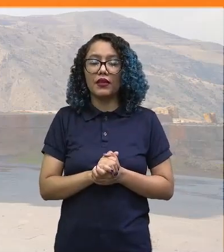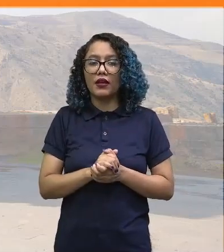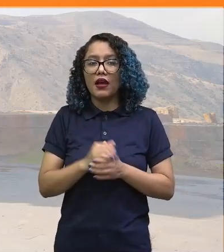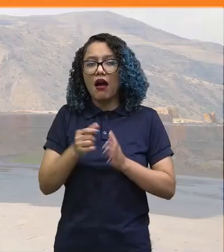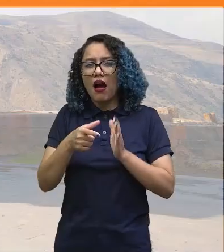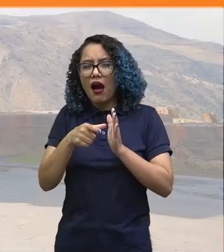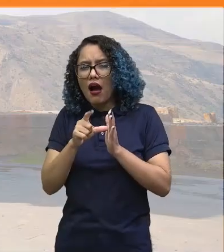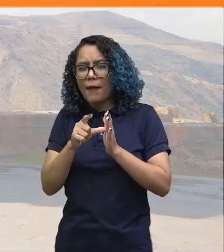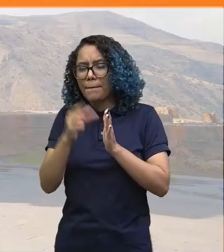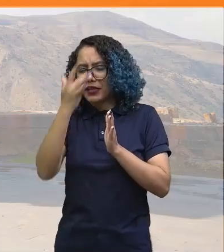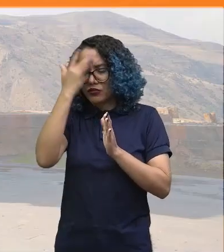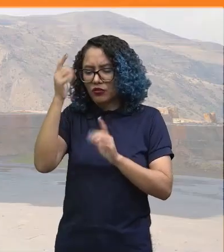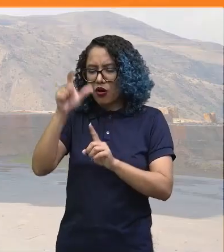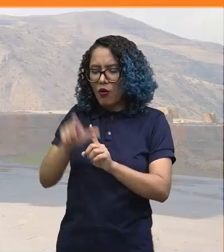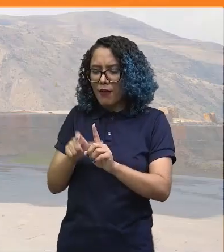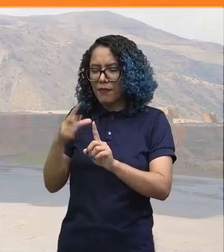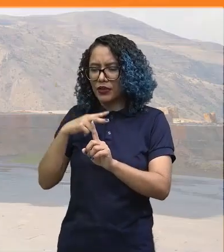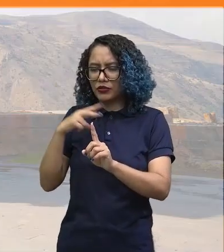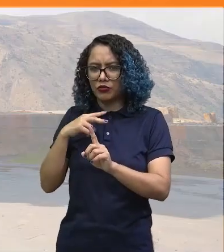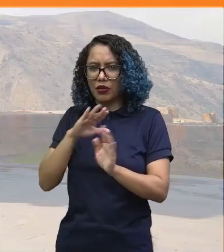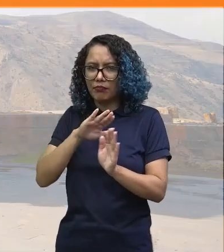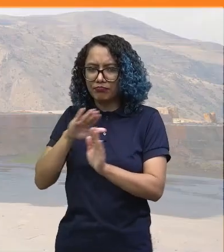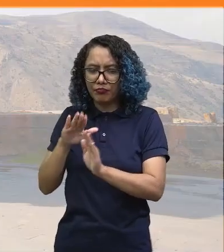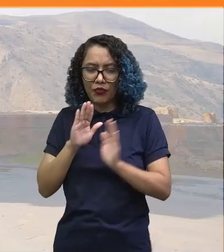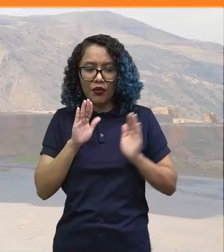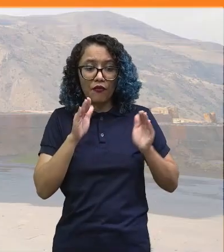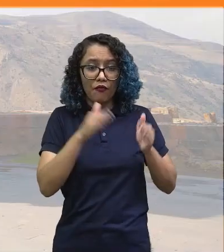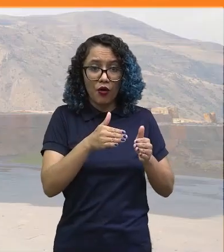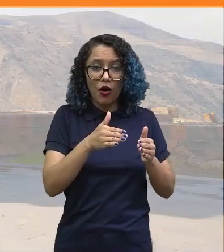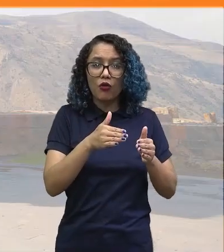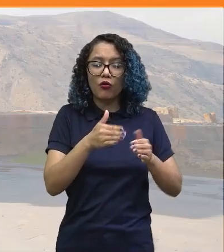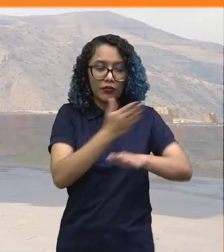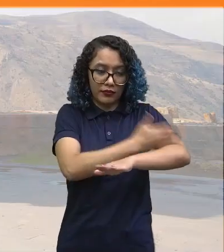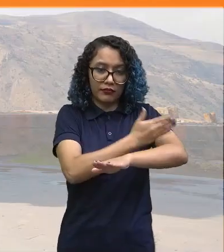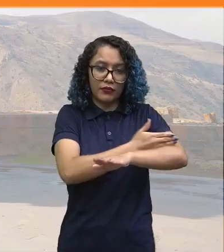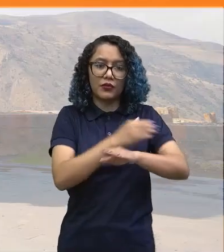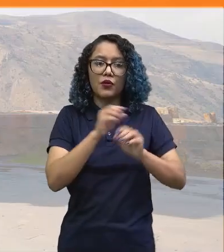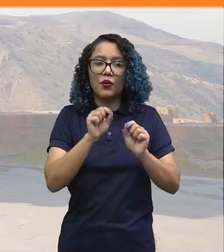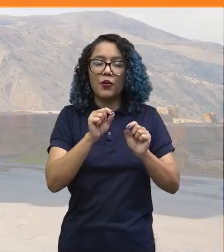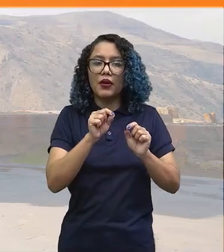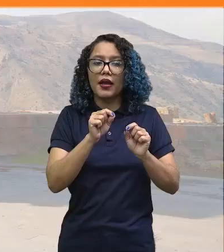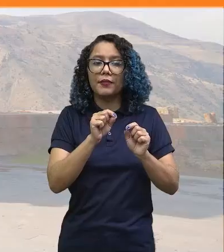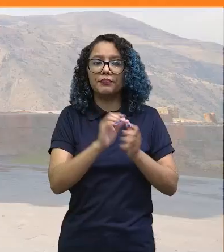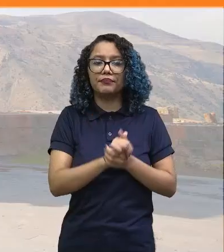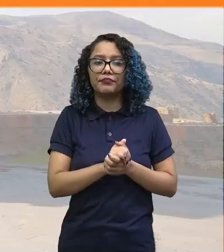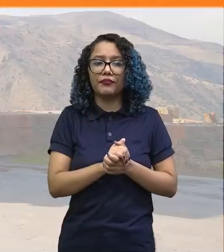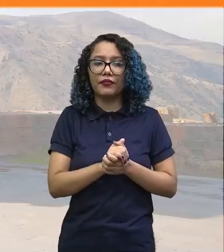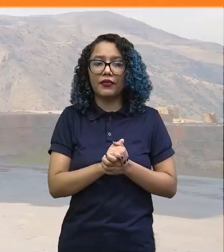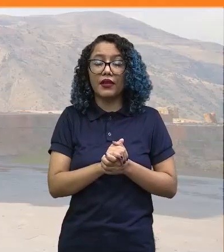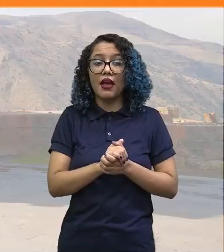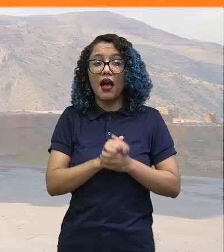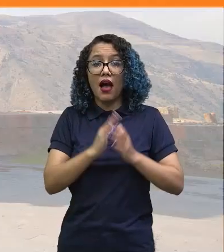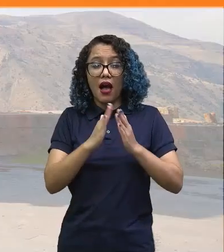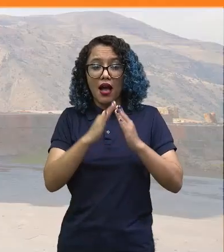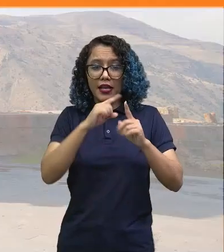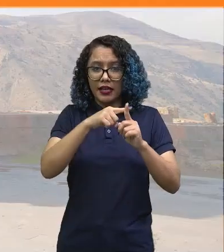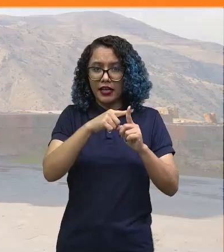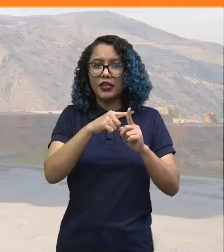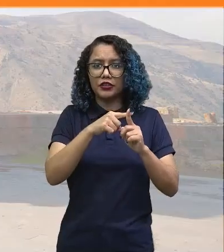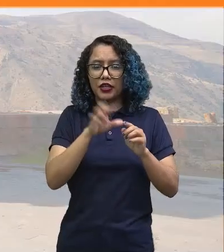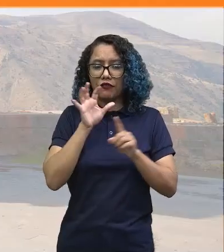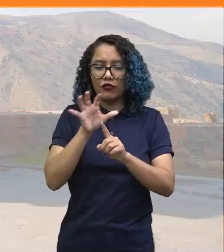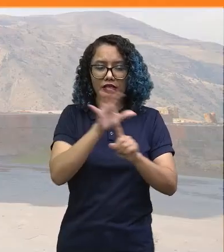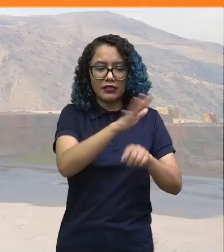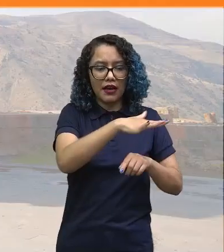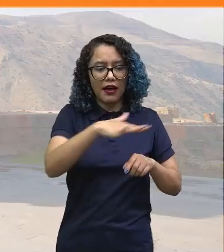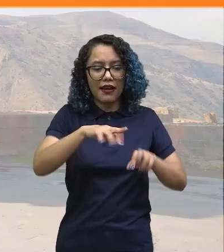questões religiosas, elas se sobrepunham a vários aspectos da sociedade. Agora, com o